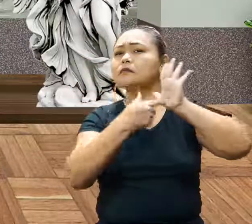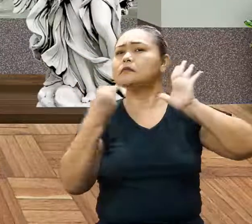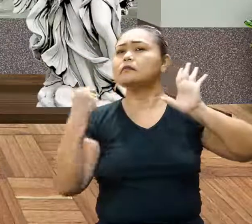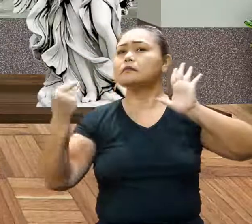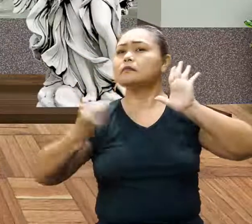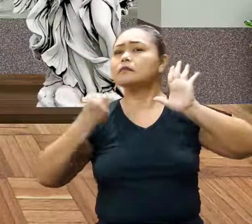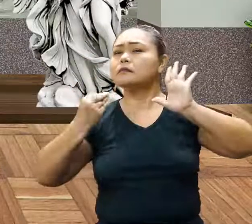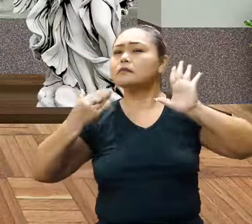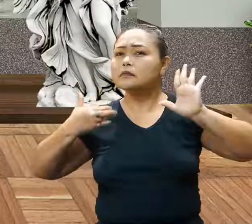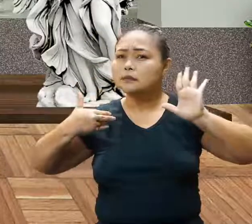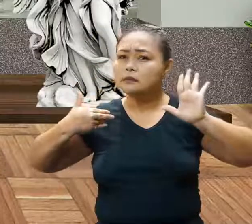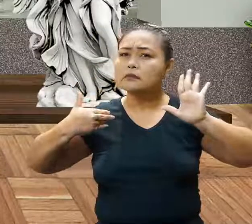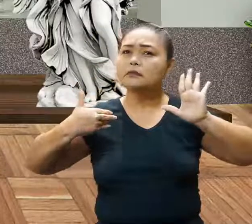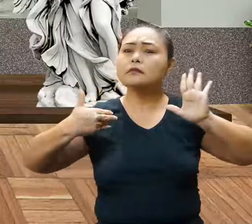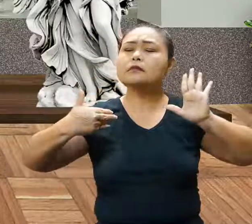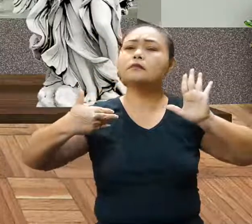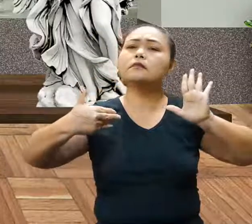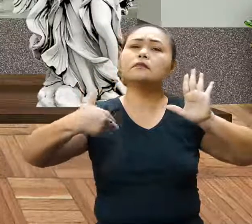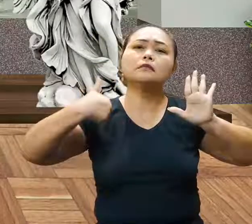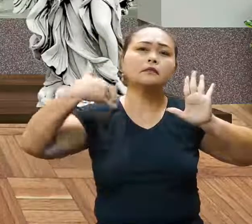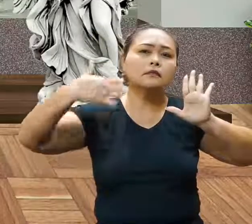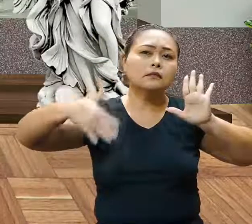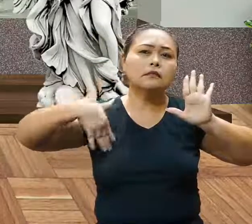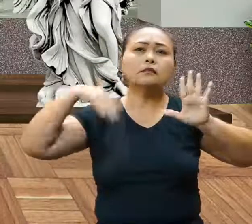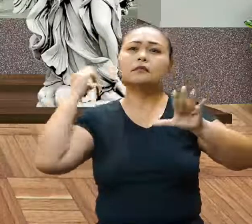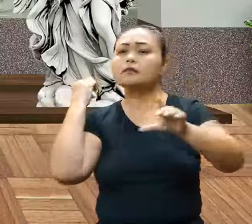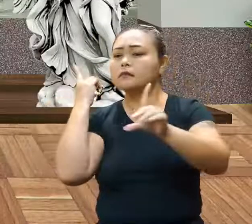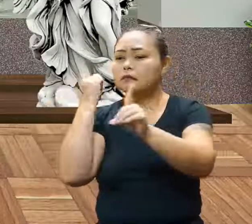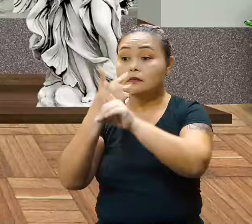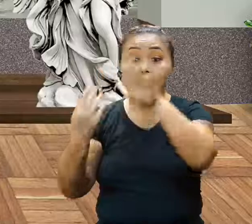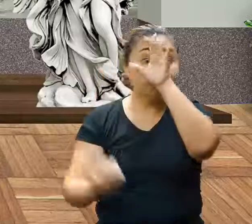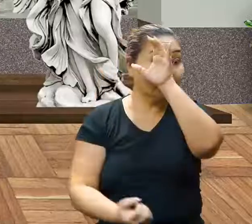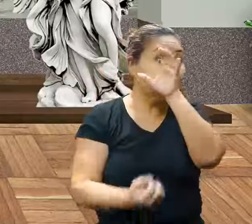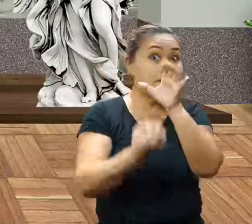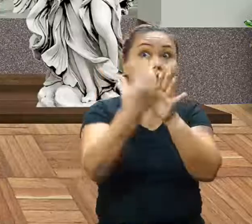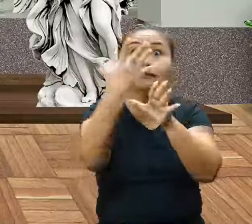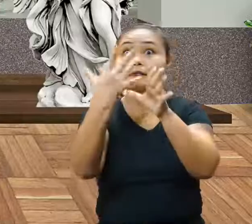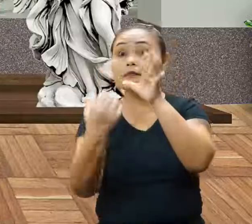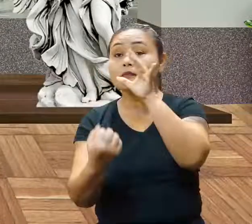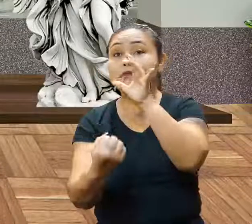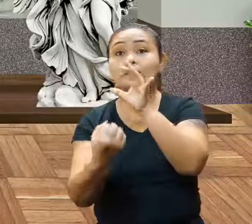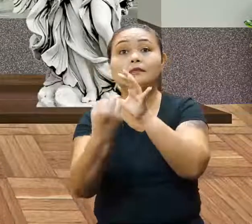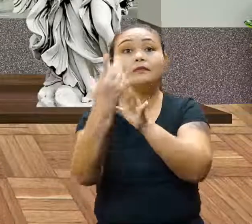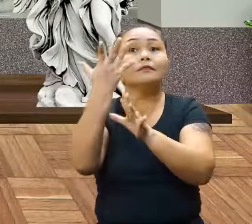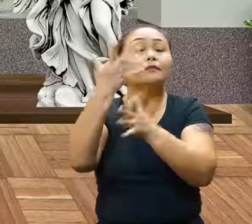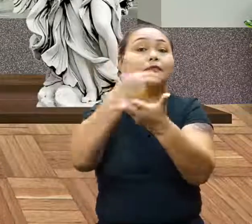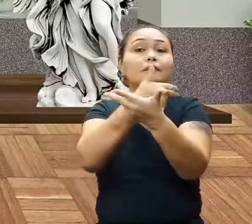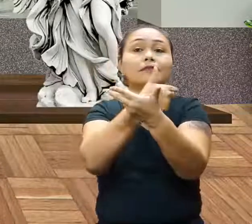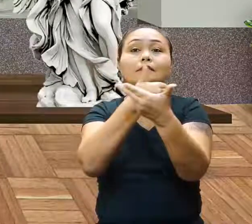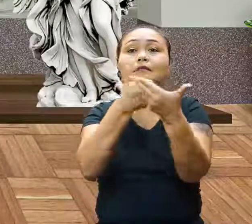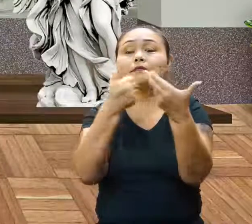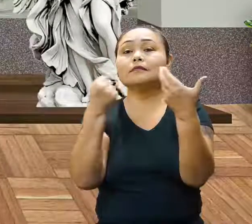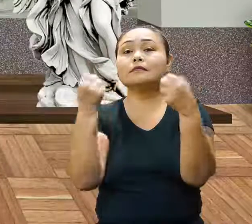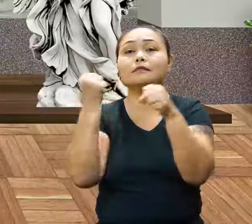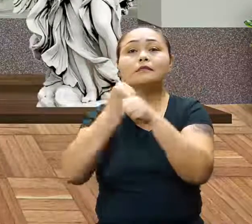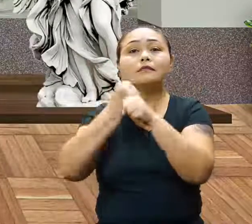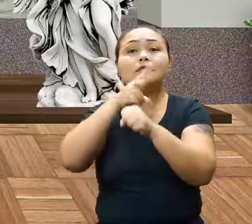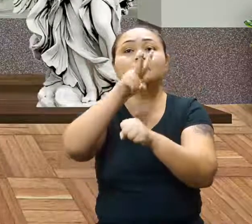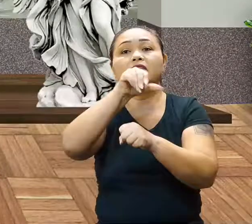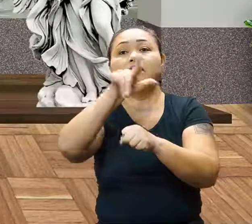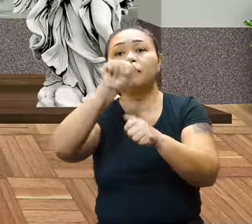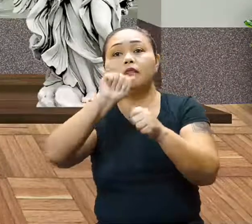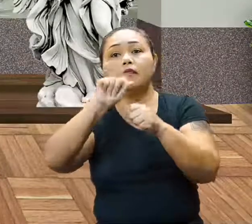se deu nessa evolução da descoberta, da exploração, do surgimento, da criação da vila,